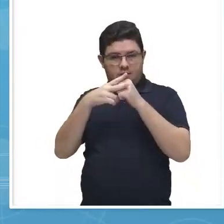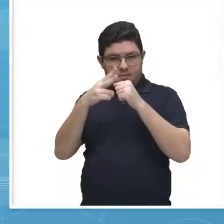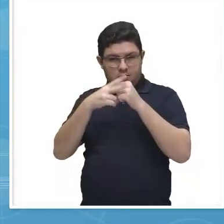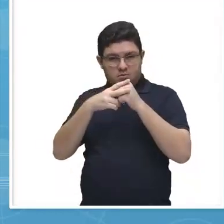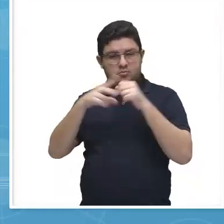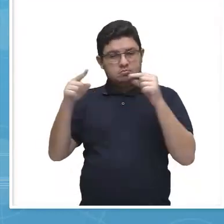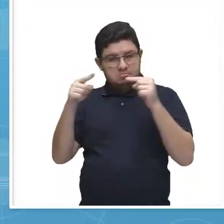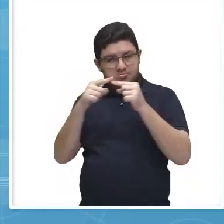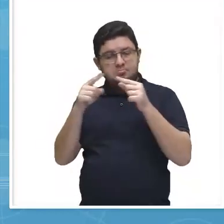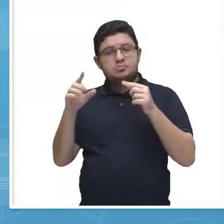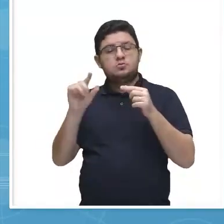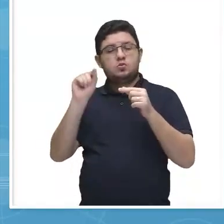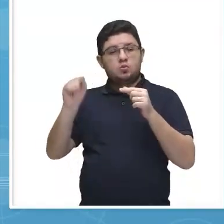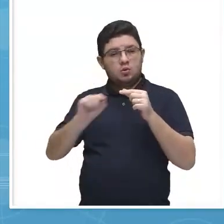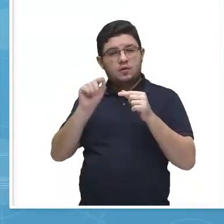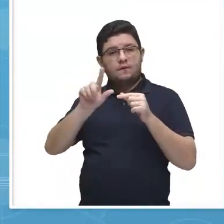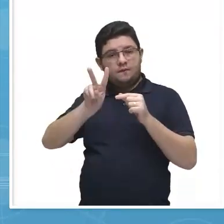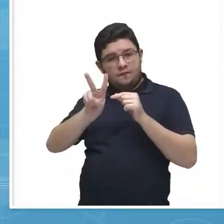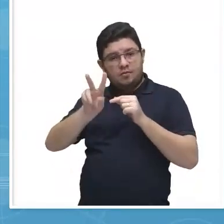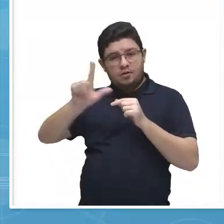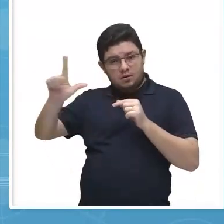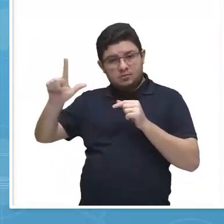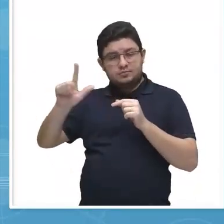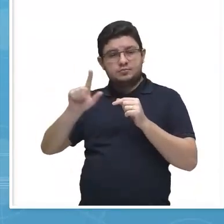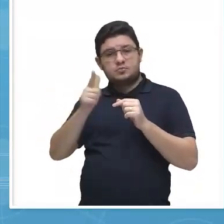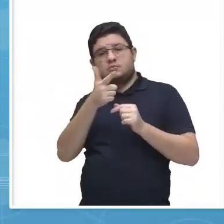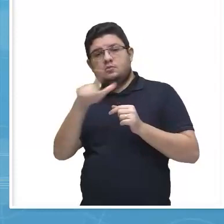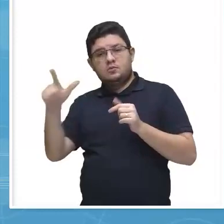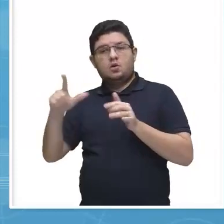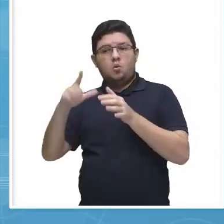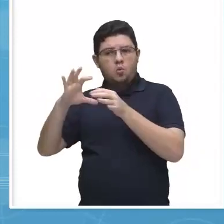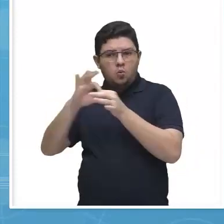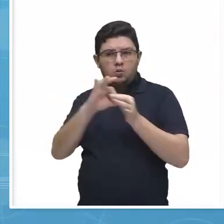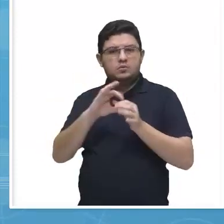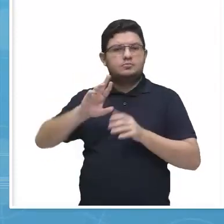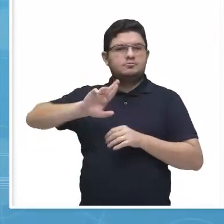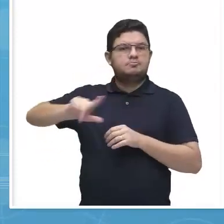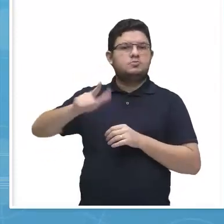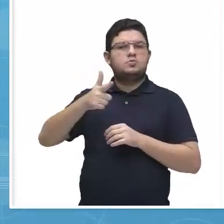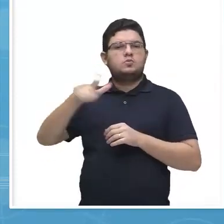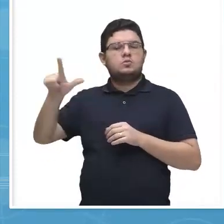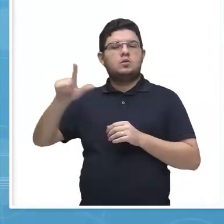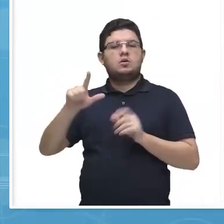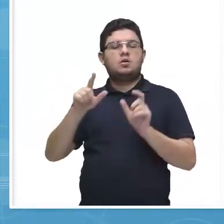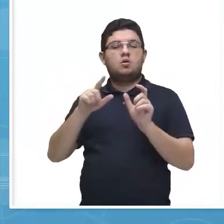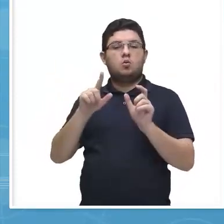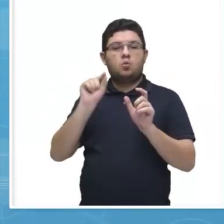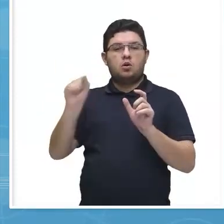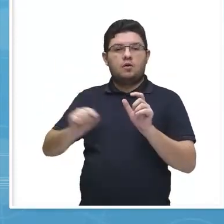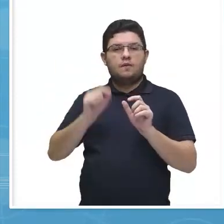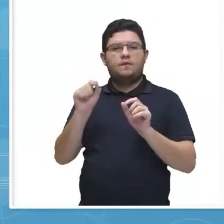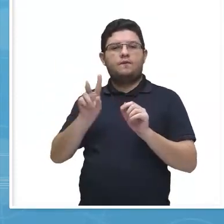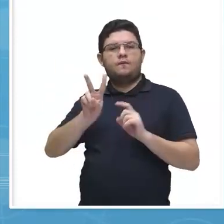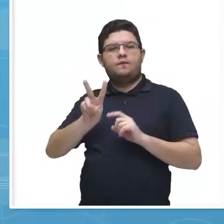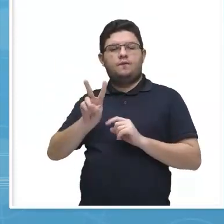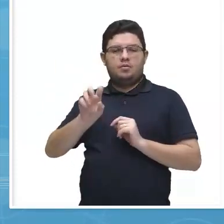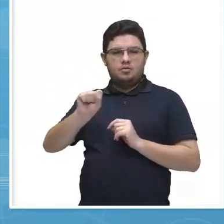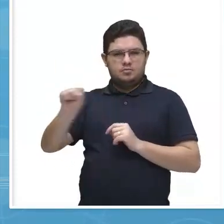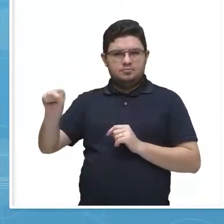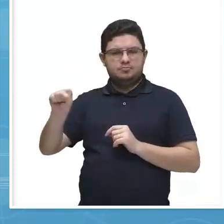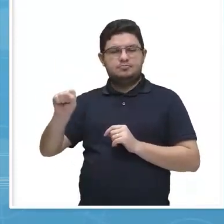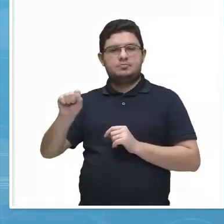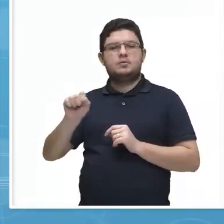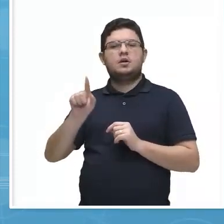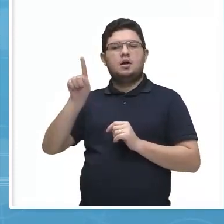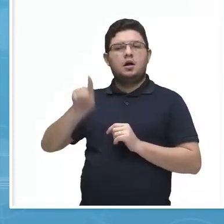de estado, e no outro contexto, ele é um verbo significativo, nocional, ele é um verbo transitivo. Você precisa